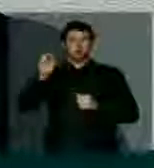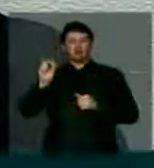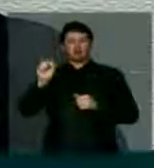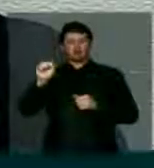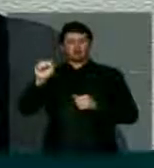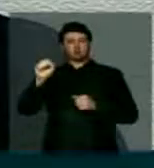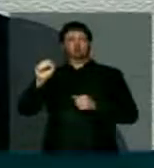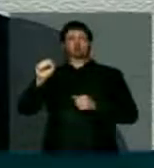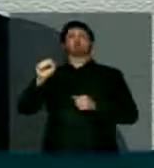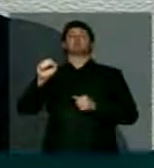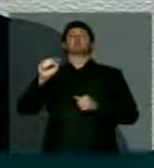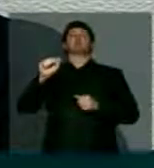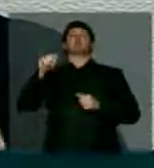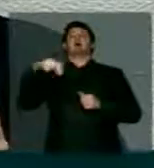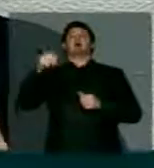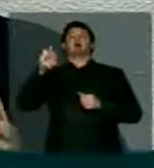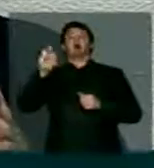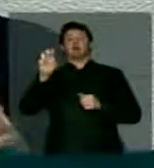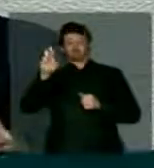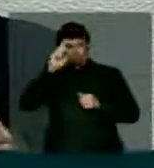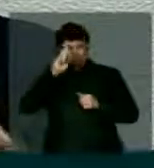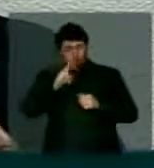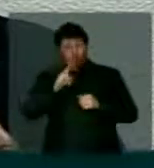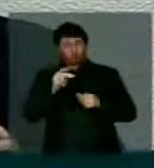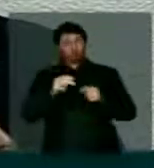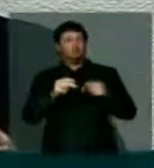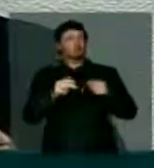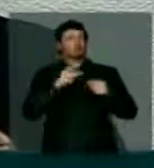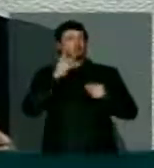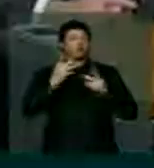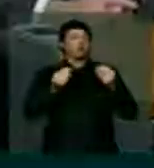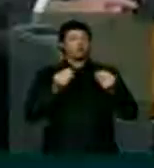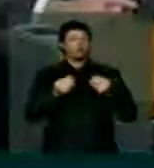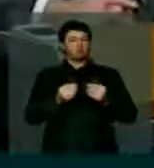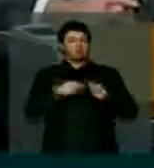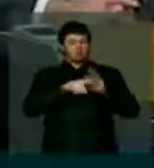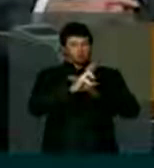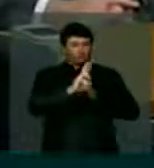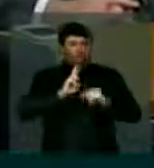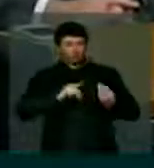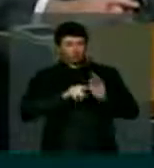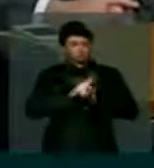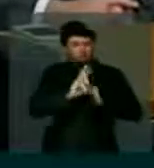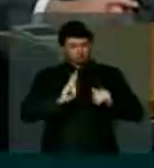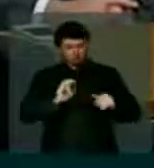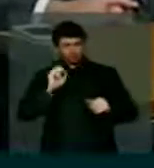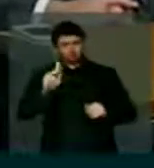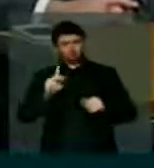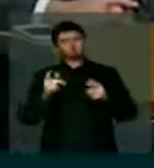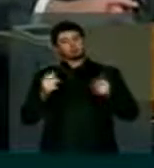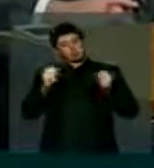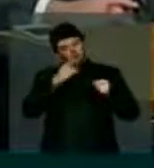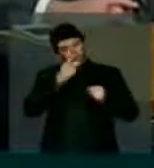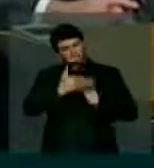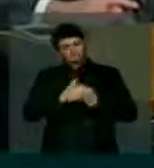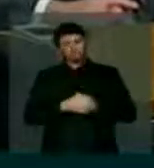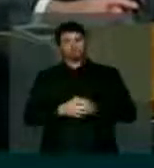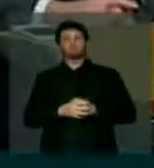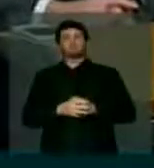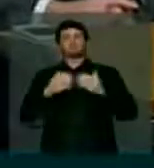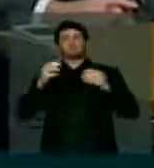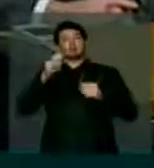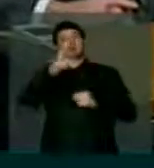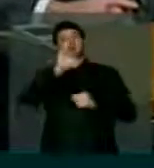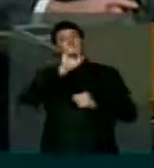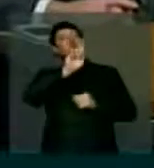Carlos César Borromeu de Andrade, Vossa Excelência está com a palavra. O senhor gostaria de usar de que formato? Pergunta e resposta. Pergunta e resposta, então Vossa Excelência está com a palavra. Muito obrigado.